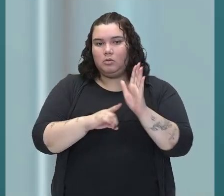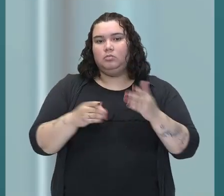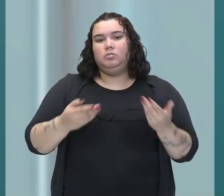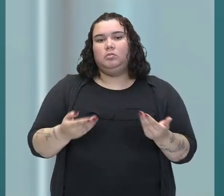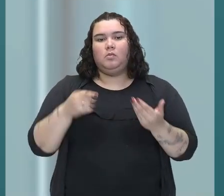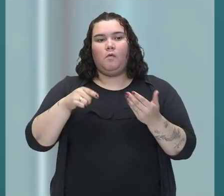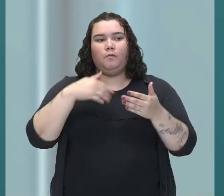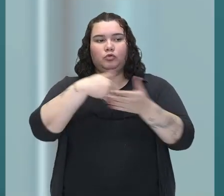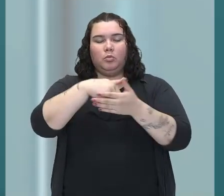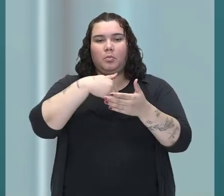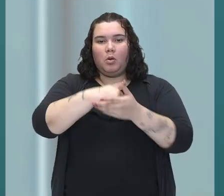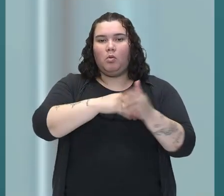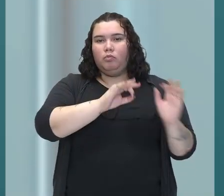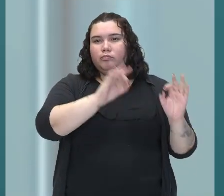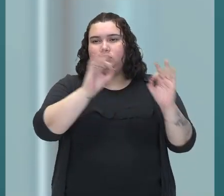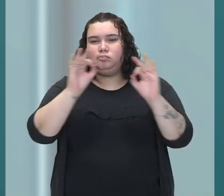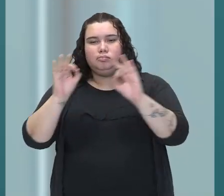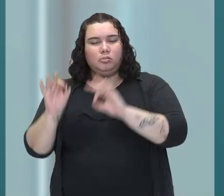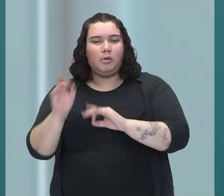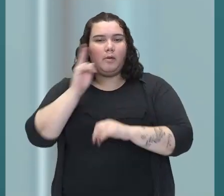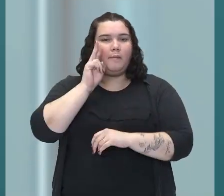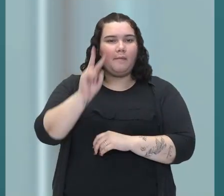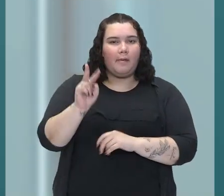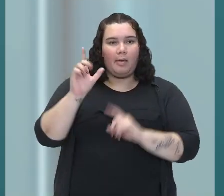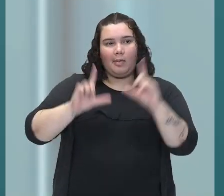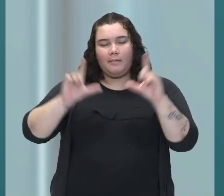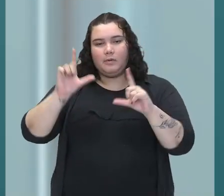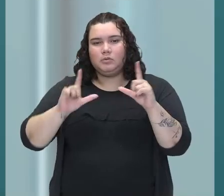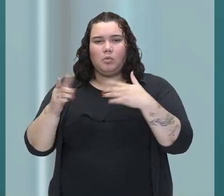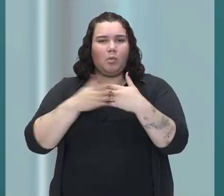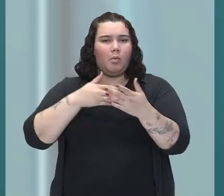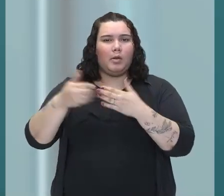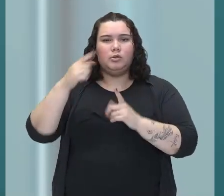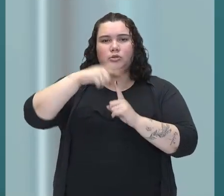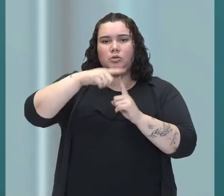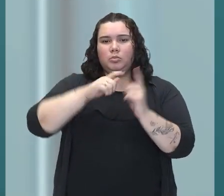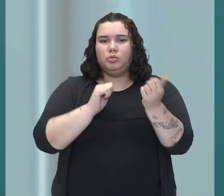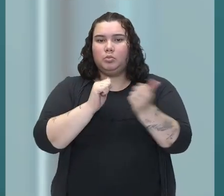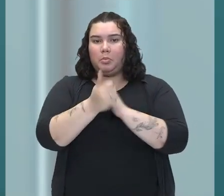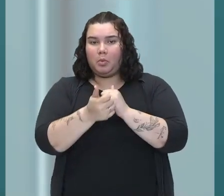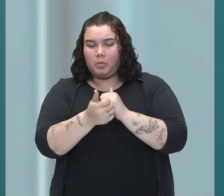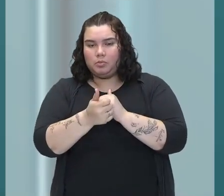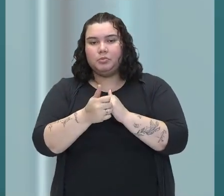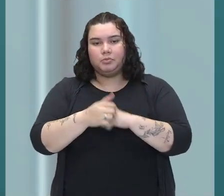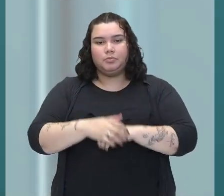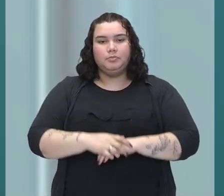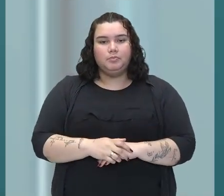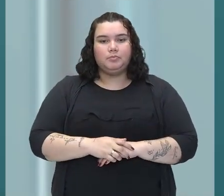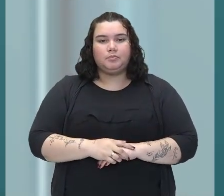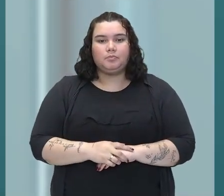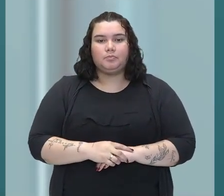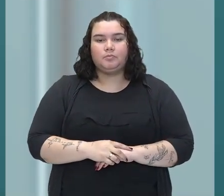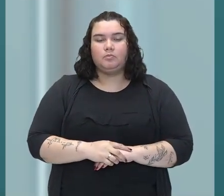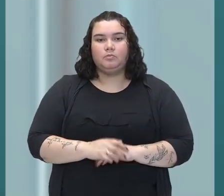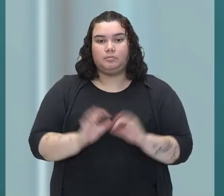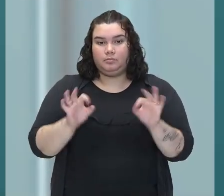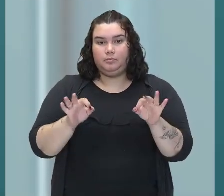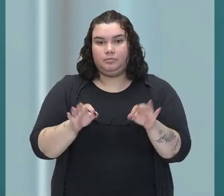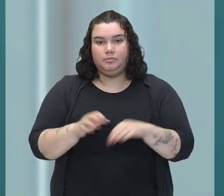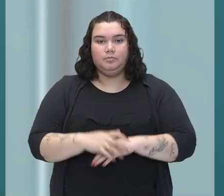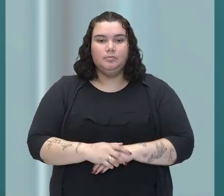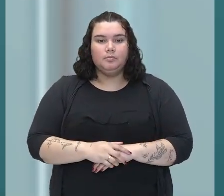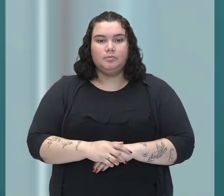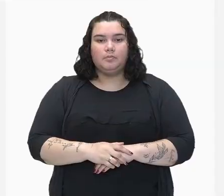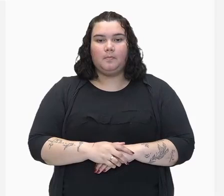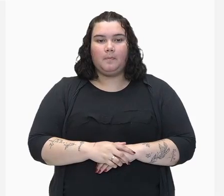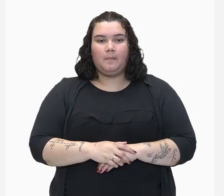de futebol, até todo tipo de esportes, evento esportivo, né? Então, isso gera dinheiro também.